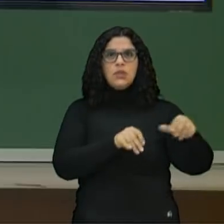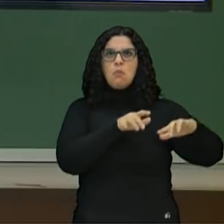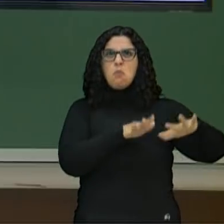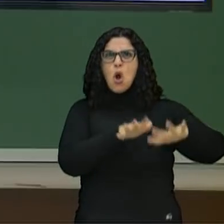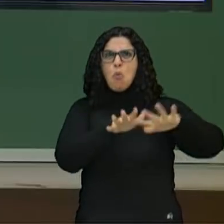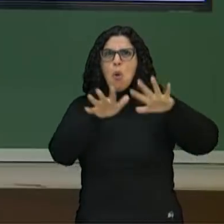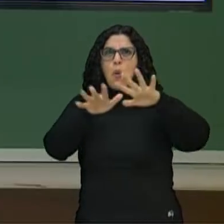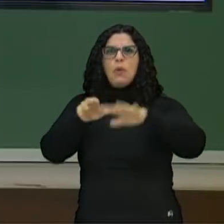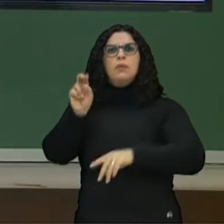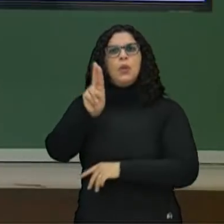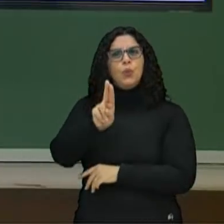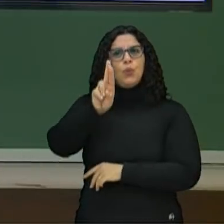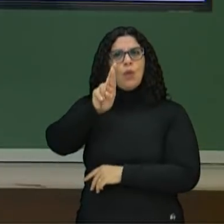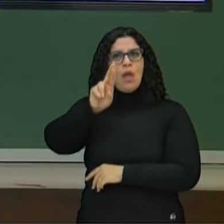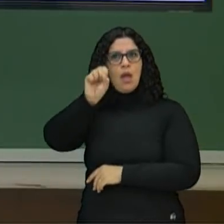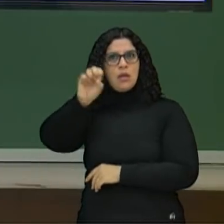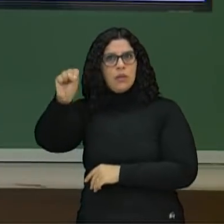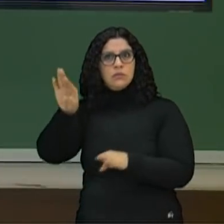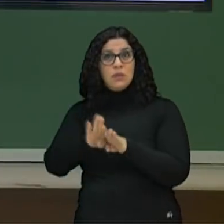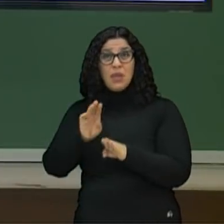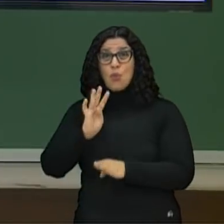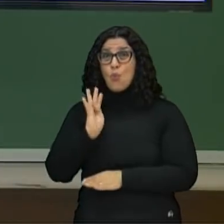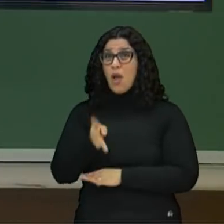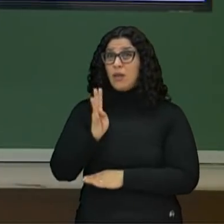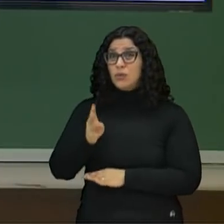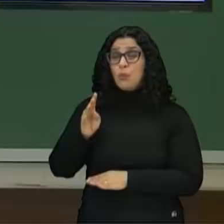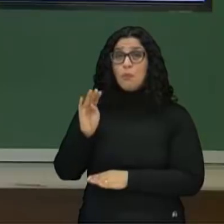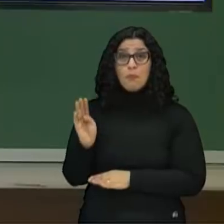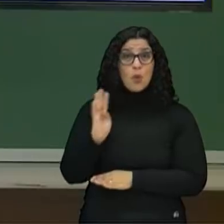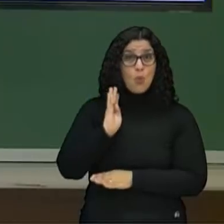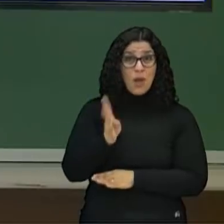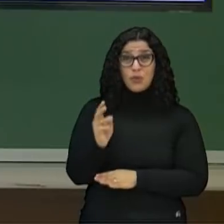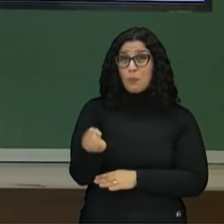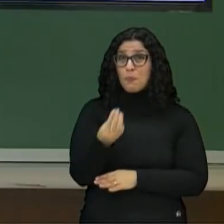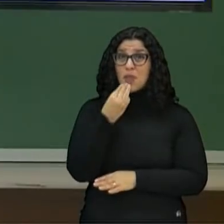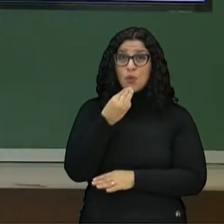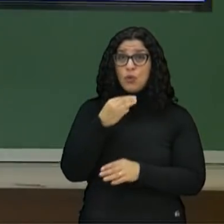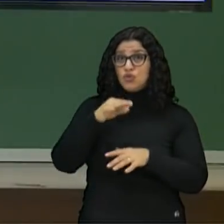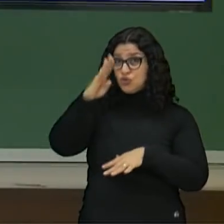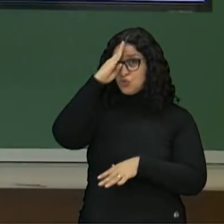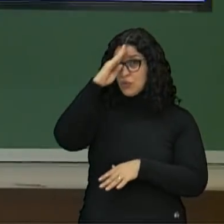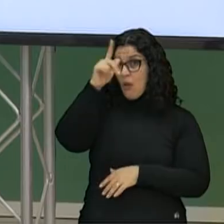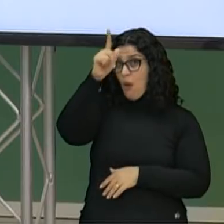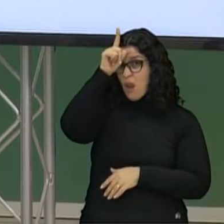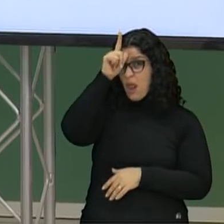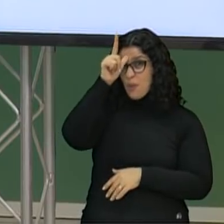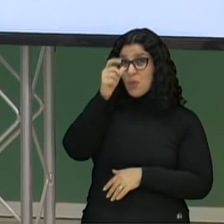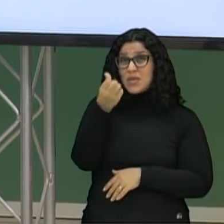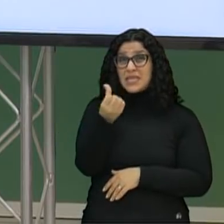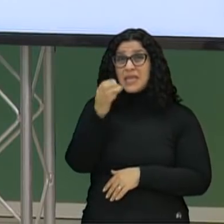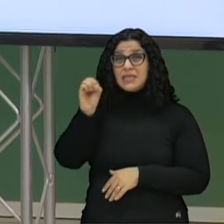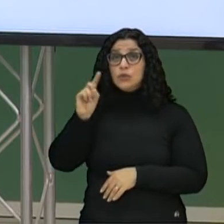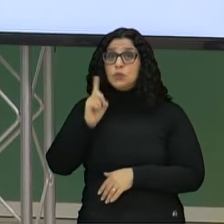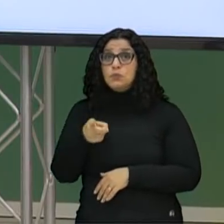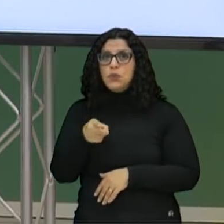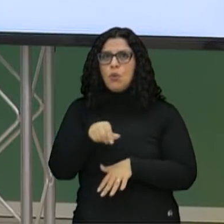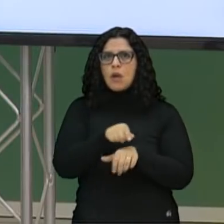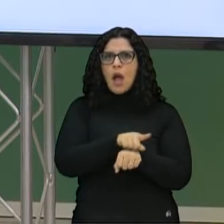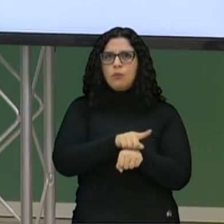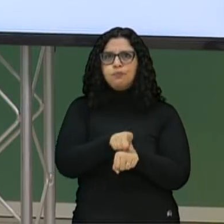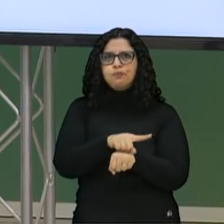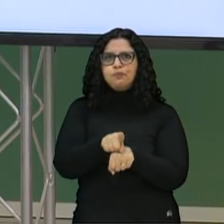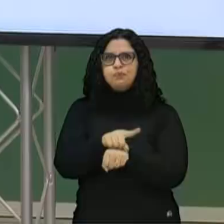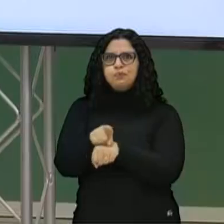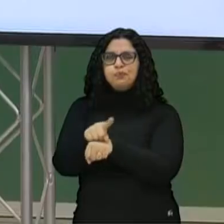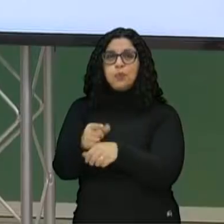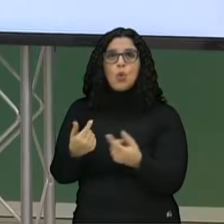União Soviética. 4 milhões de soldados alemães e 600 mil veículos de combate. Por esse